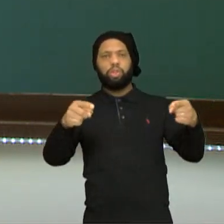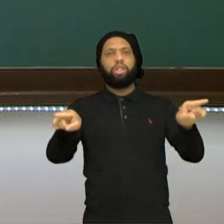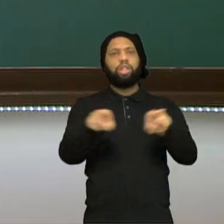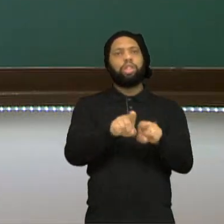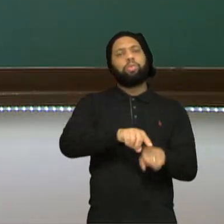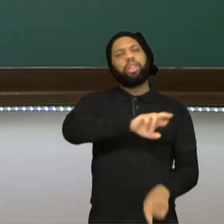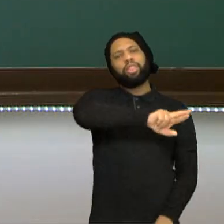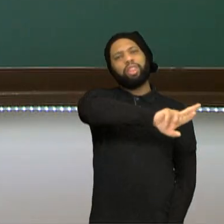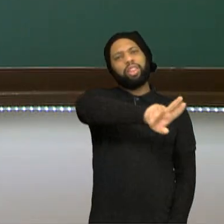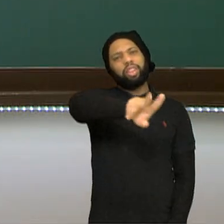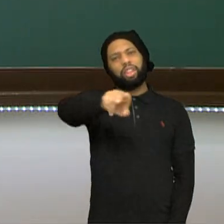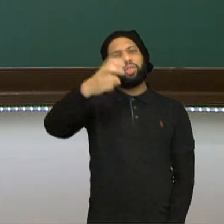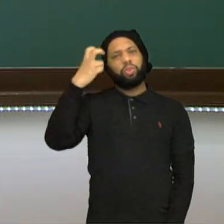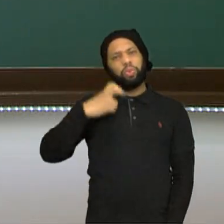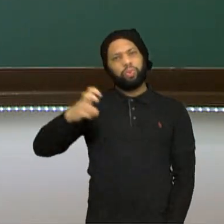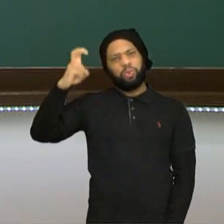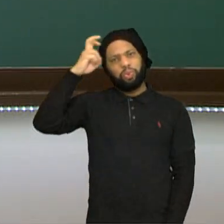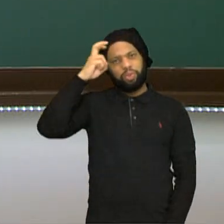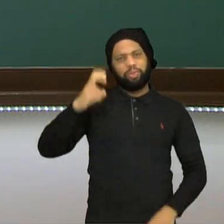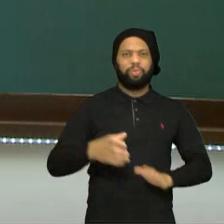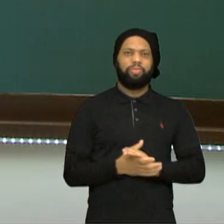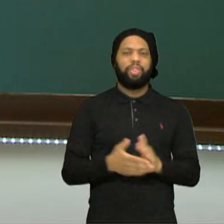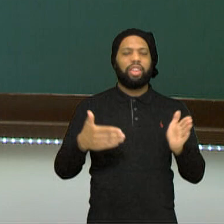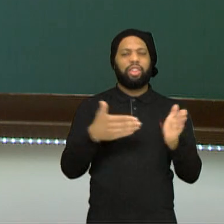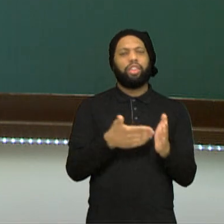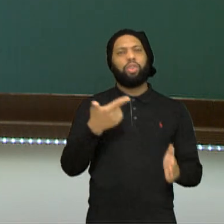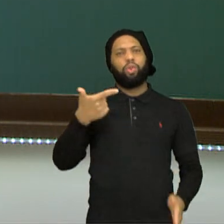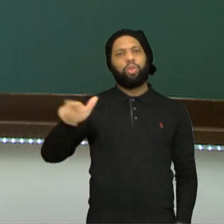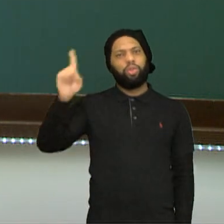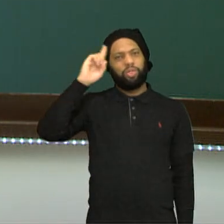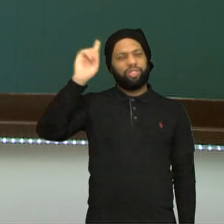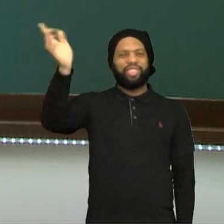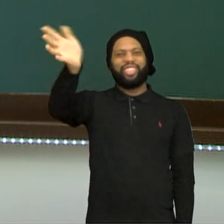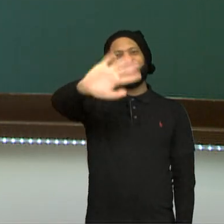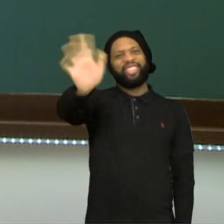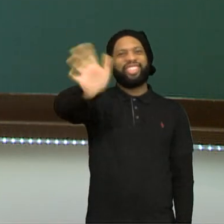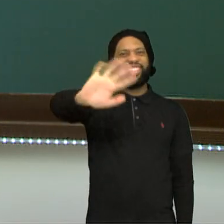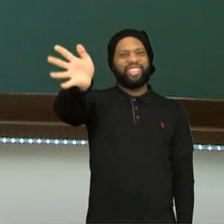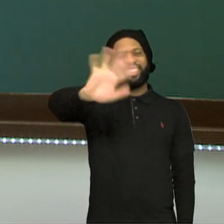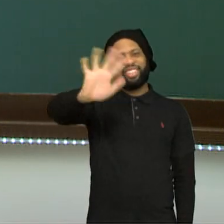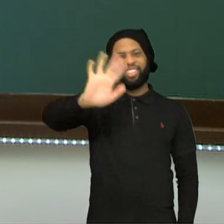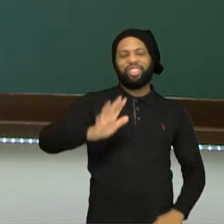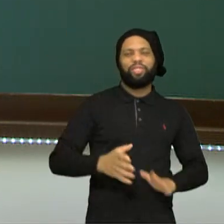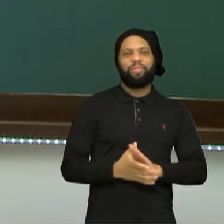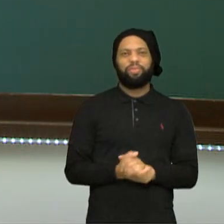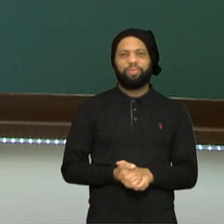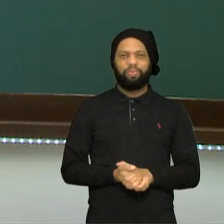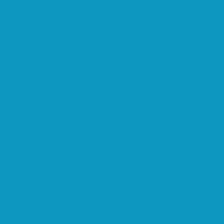pluralidade cultural. Até breve! Tchau!